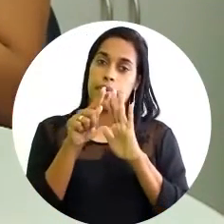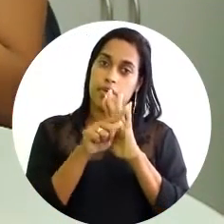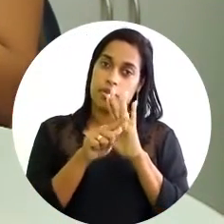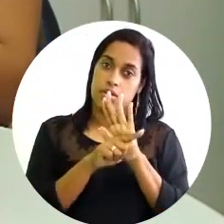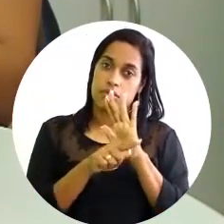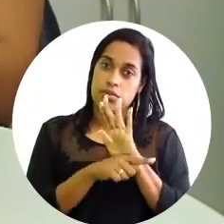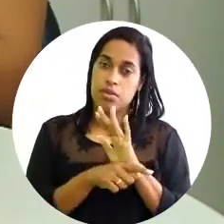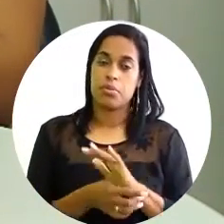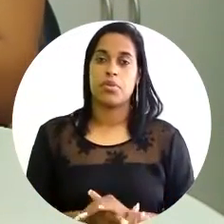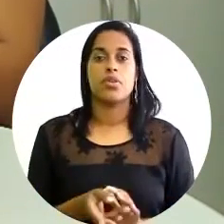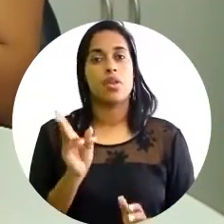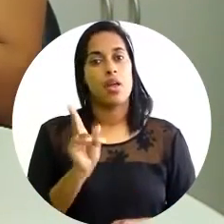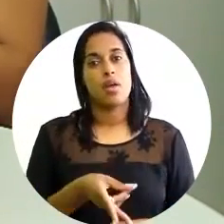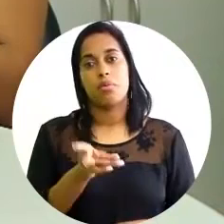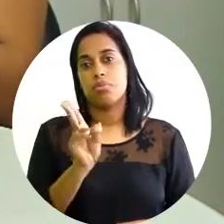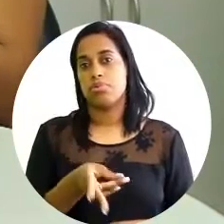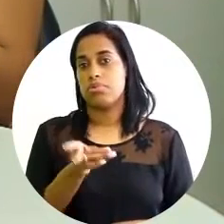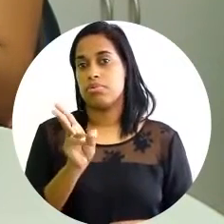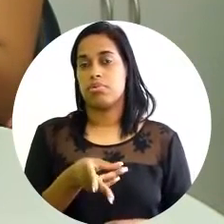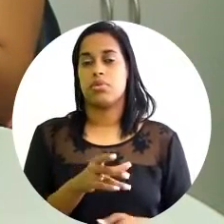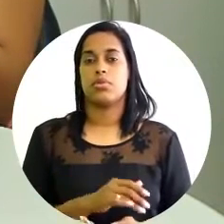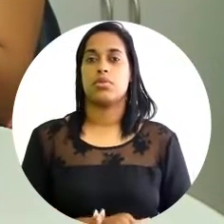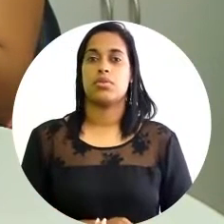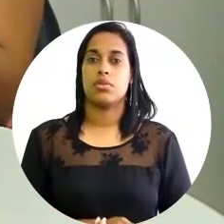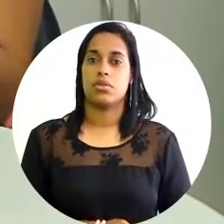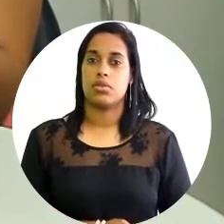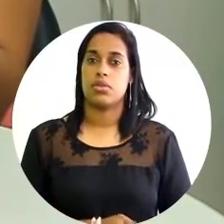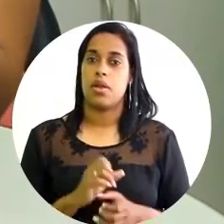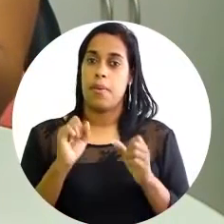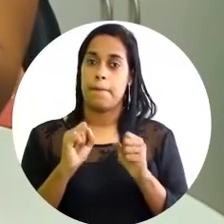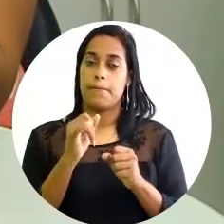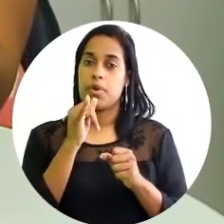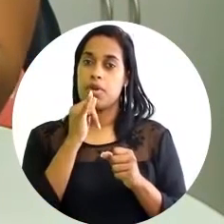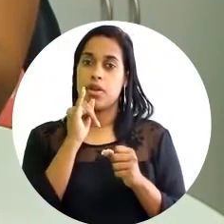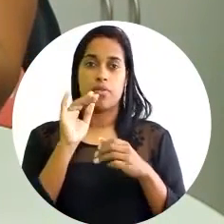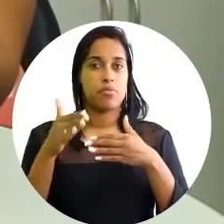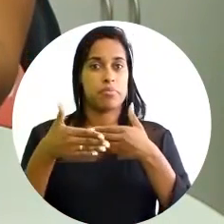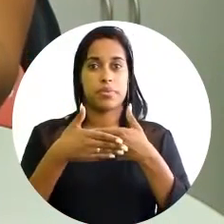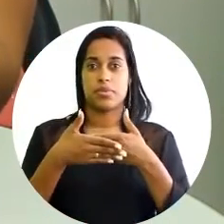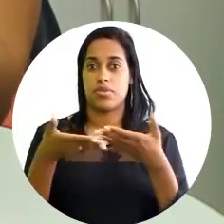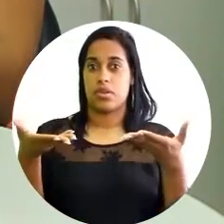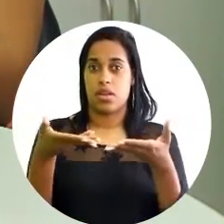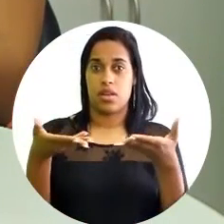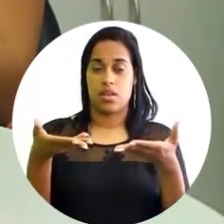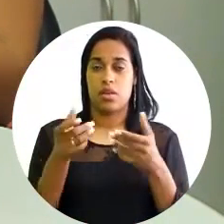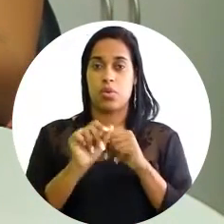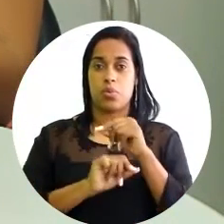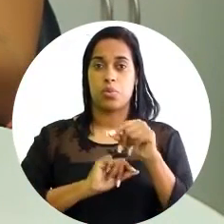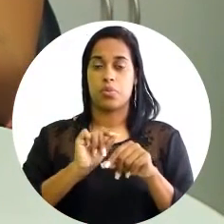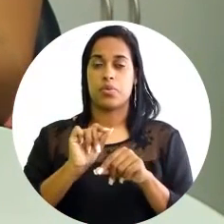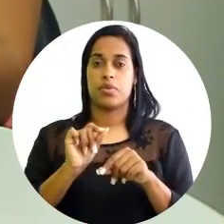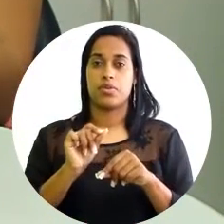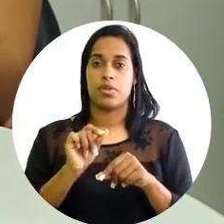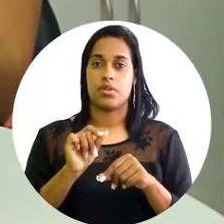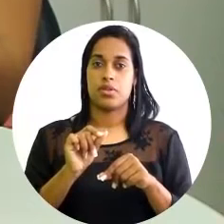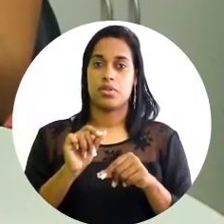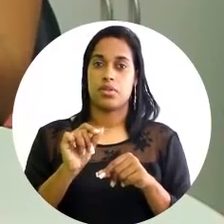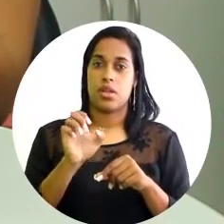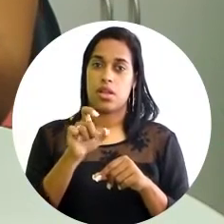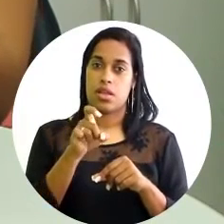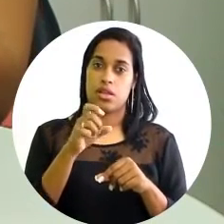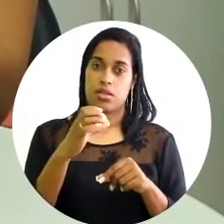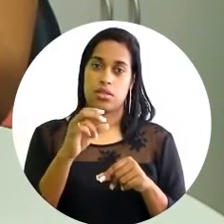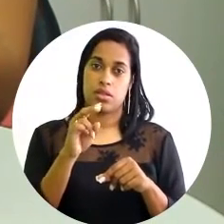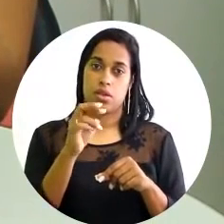sobre o planejamento. Seguindo isso, a gente praticamente fechou a questão